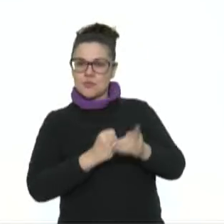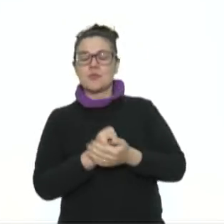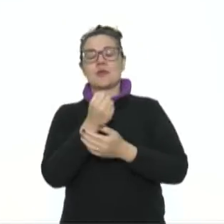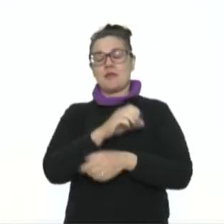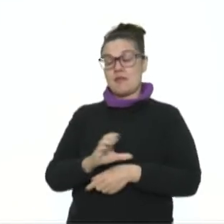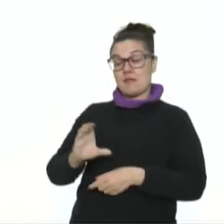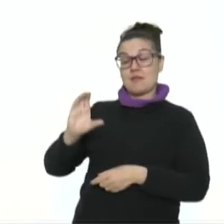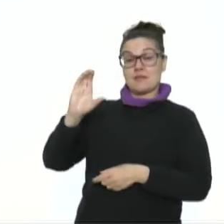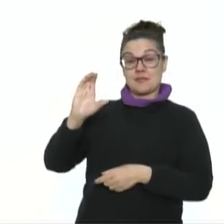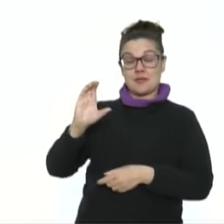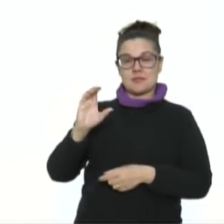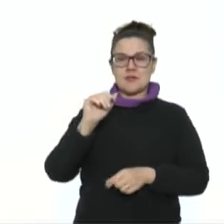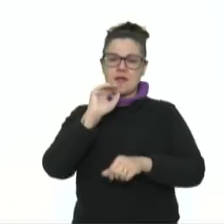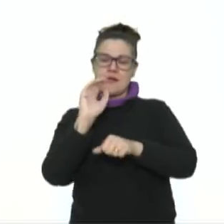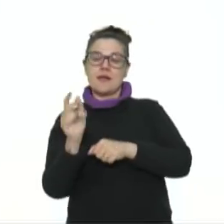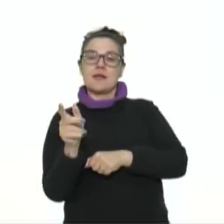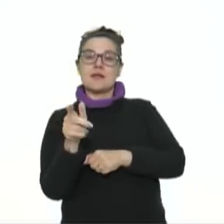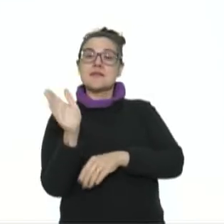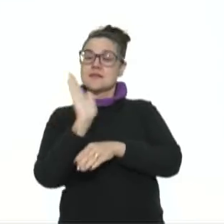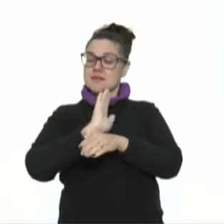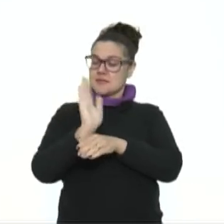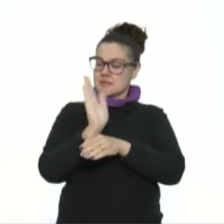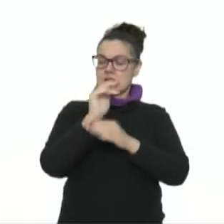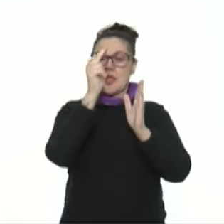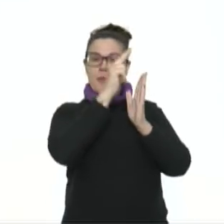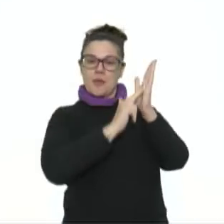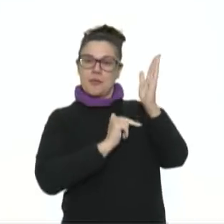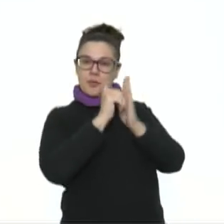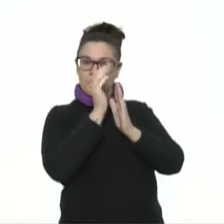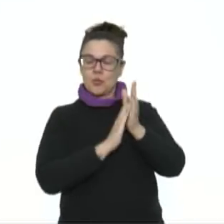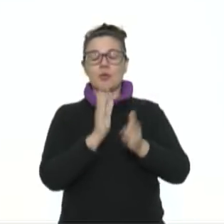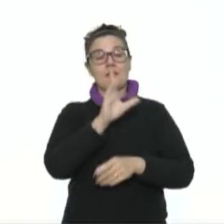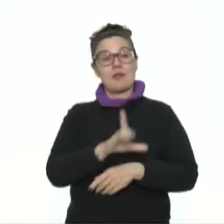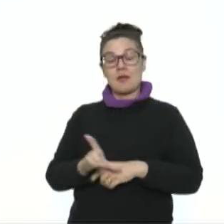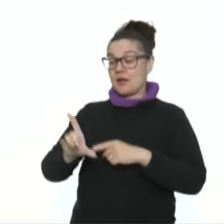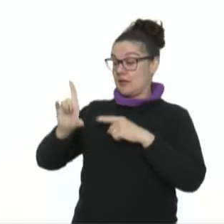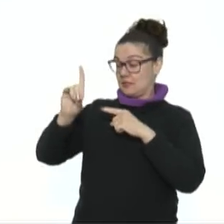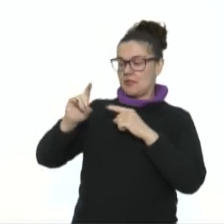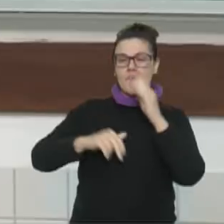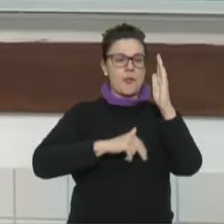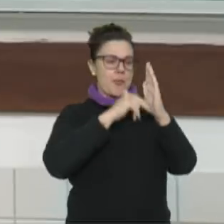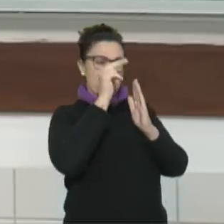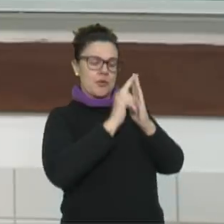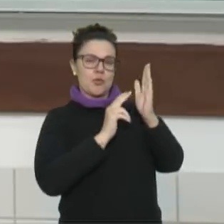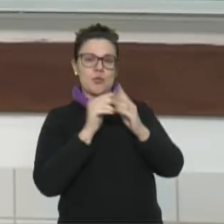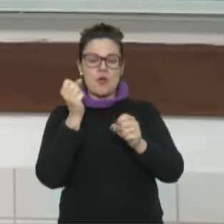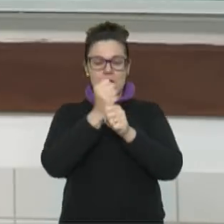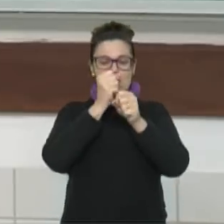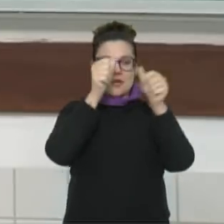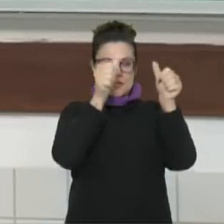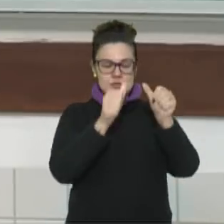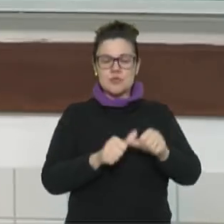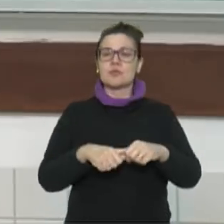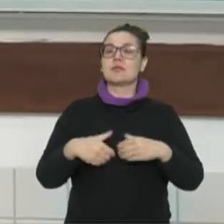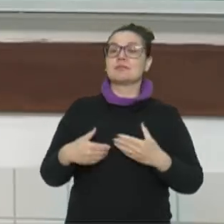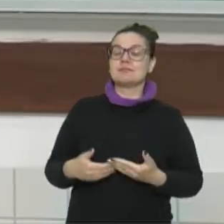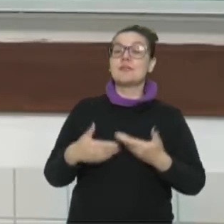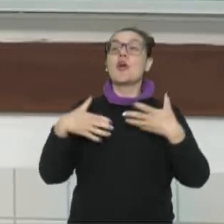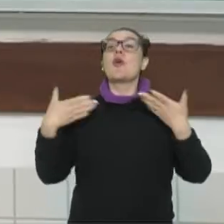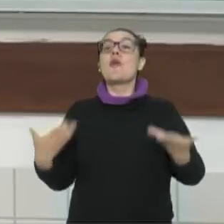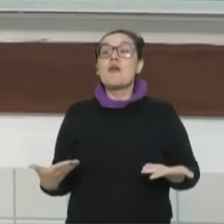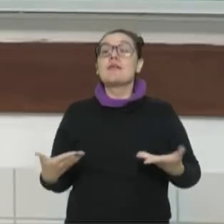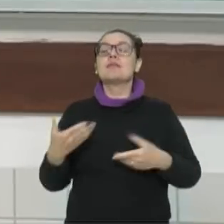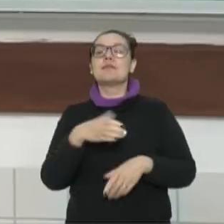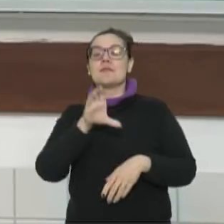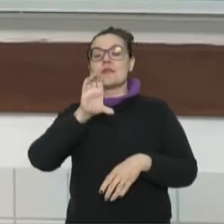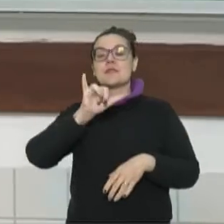Letra C, cinema e pintura. Letra D, pintura e escultura. Qual é as linguagens artísticas que o